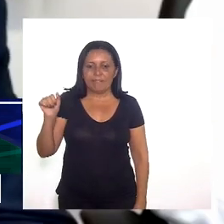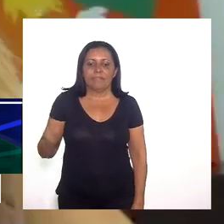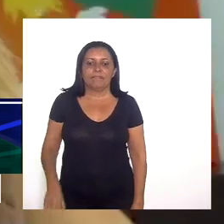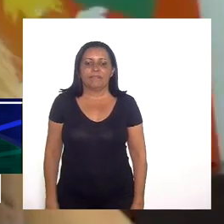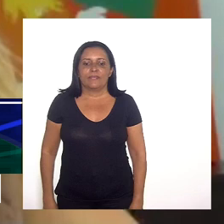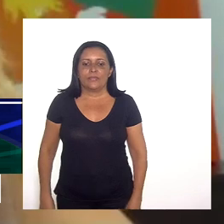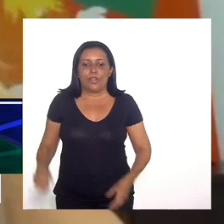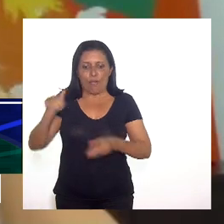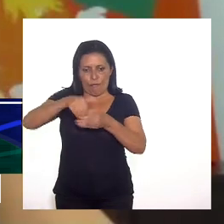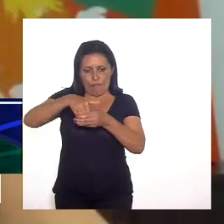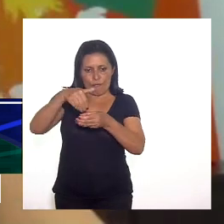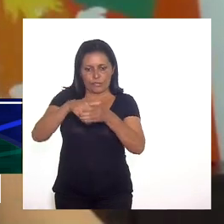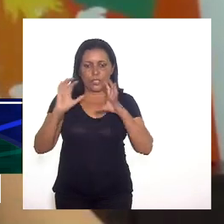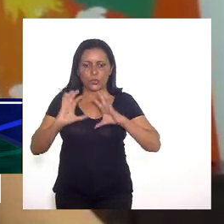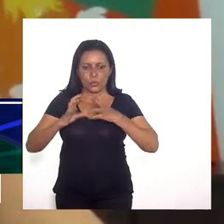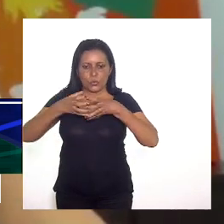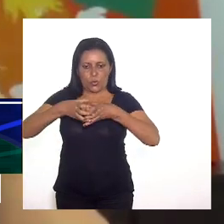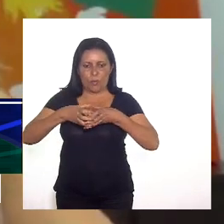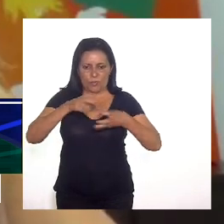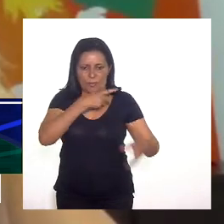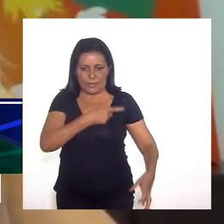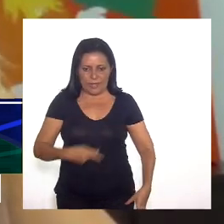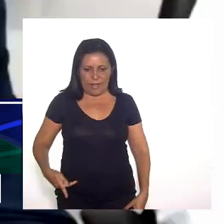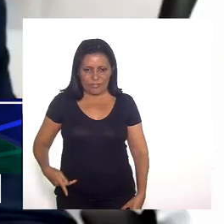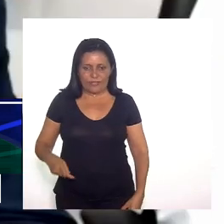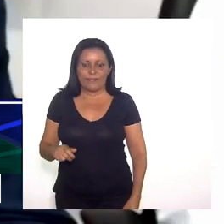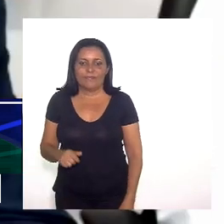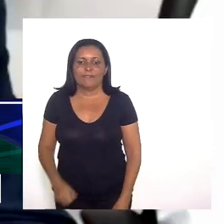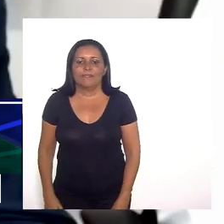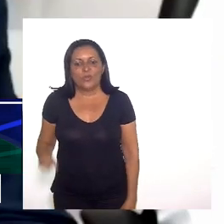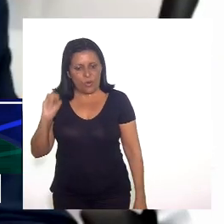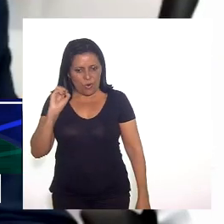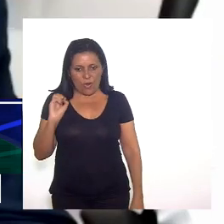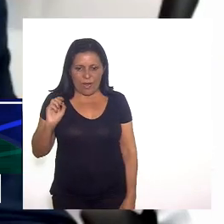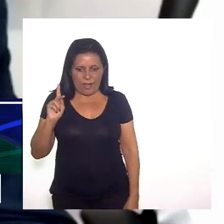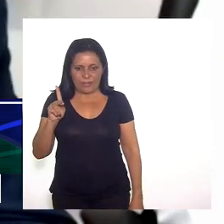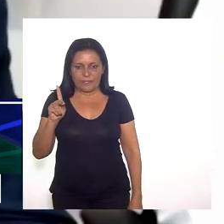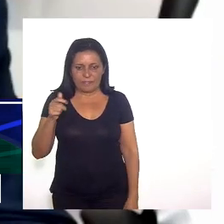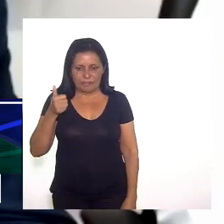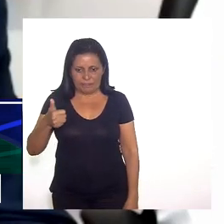Botei no grupo, senhor presidente. Ok, vê para mim, por favor.